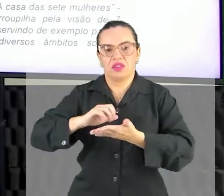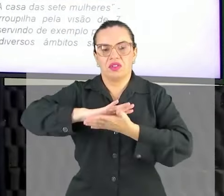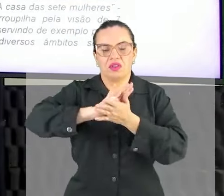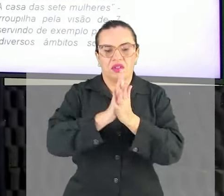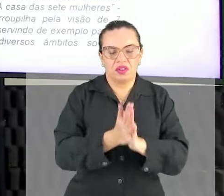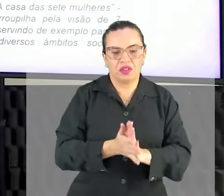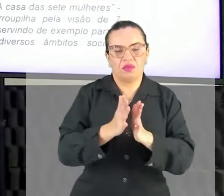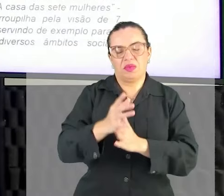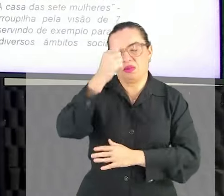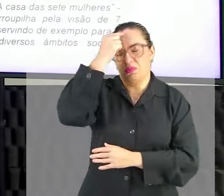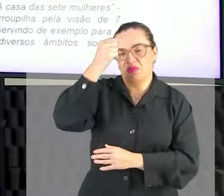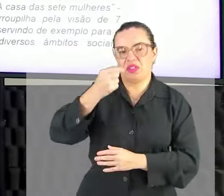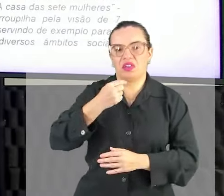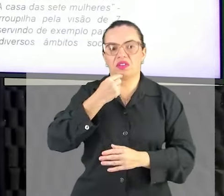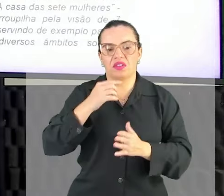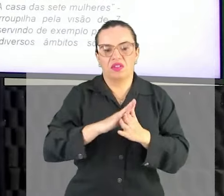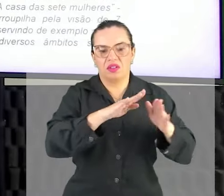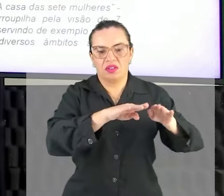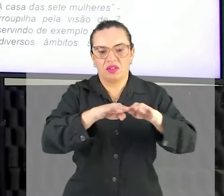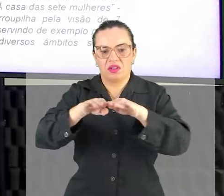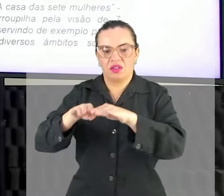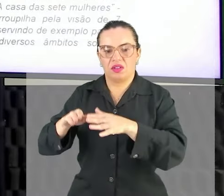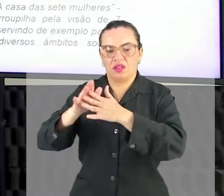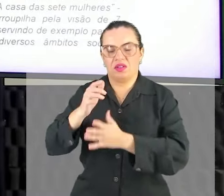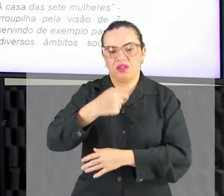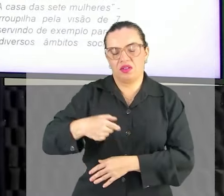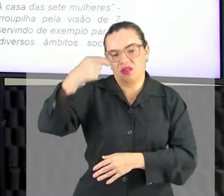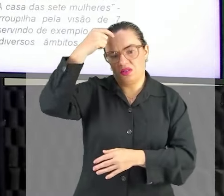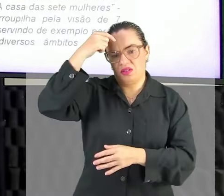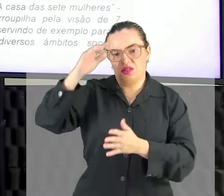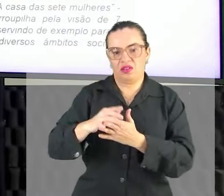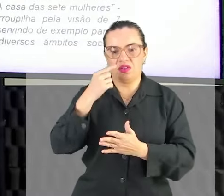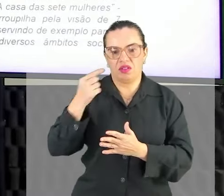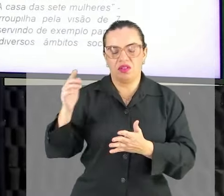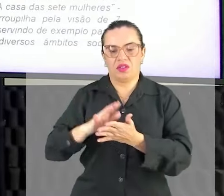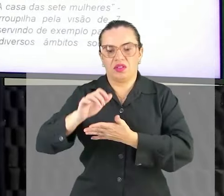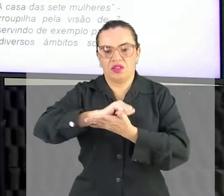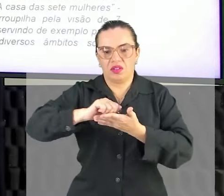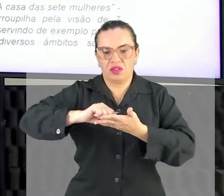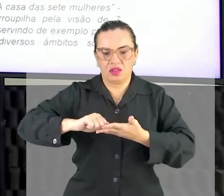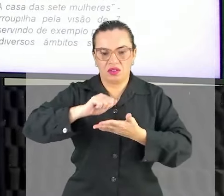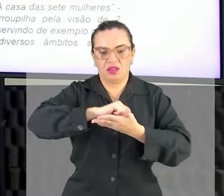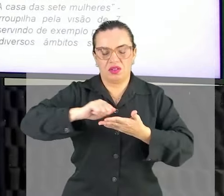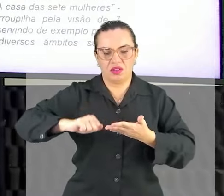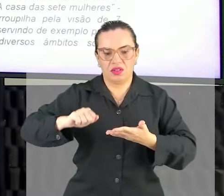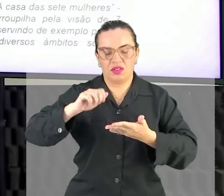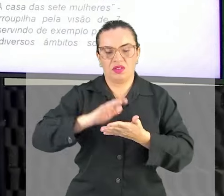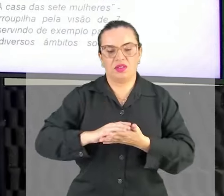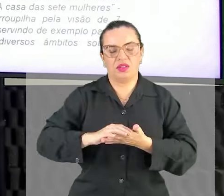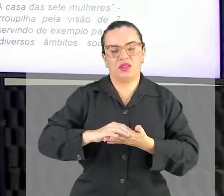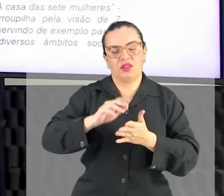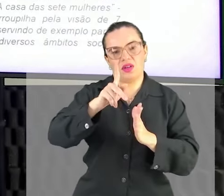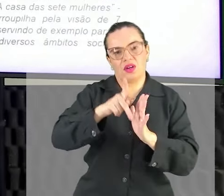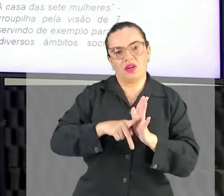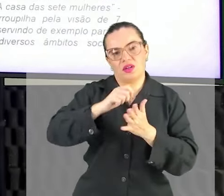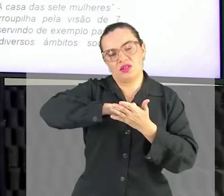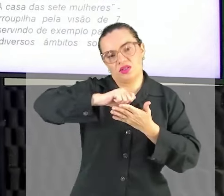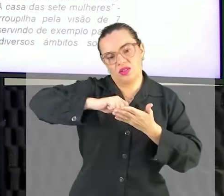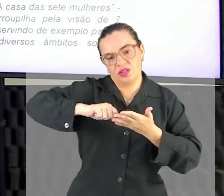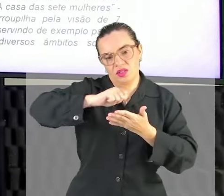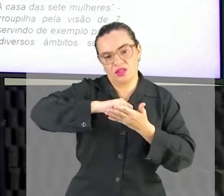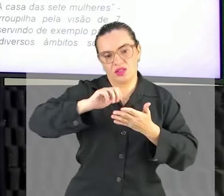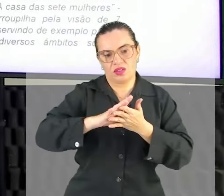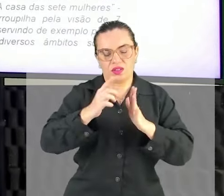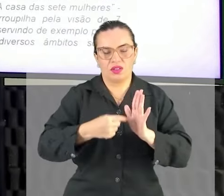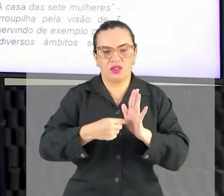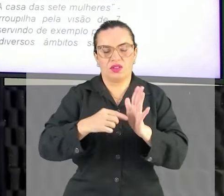tem uma figura padrão, eu trouxe o pensamento de Chimamanda Adichie e eu faço a produtividade. Olha só.